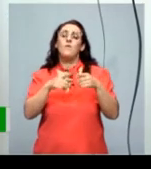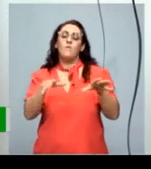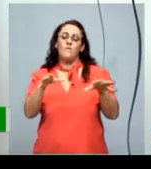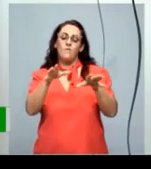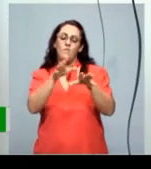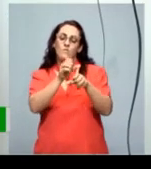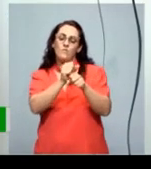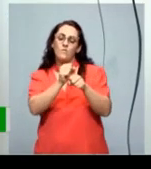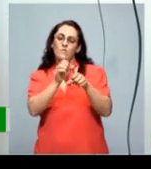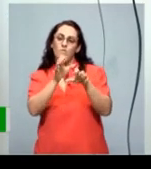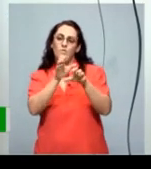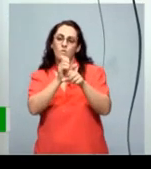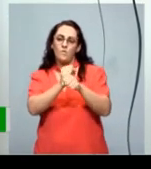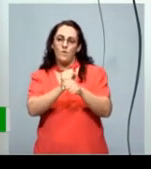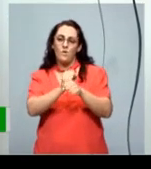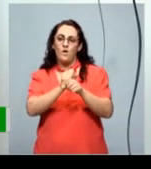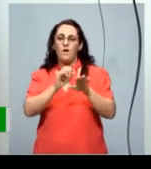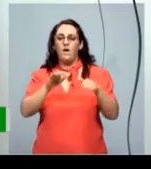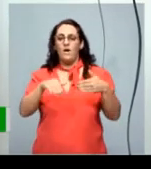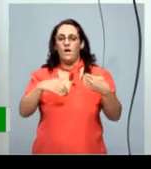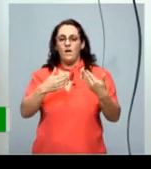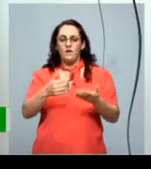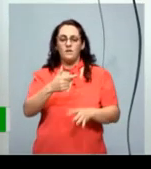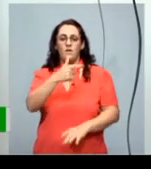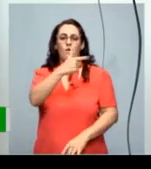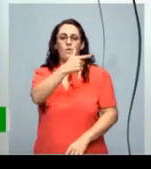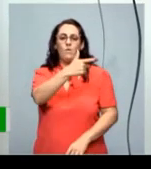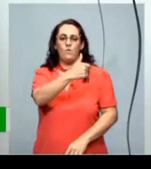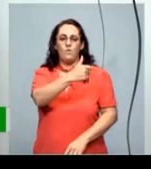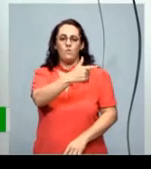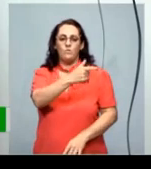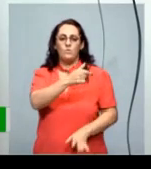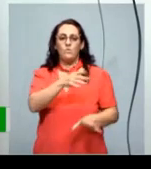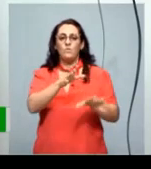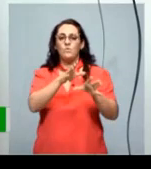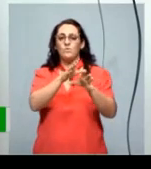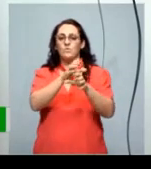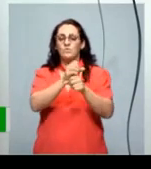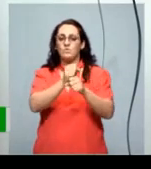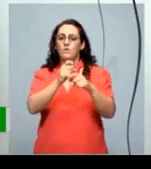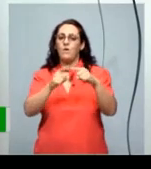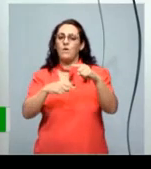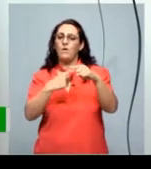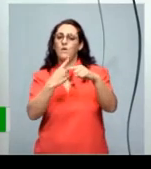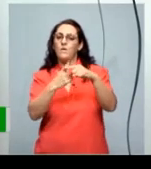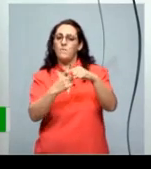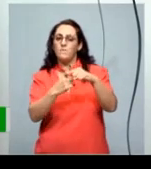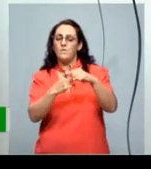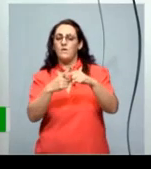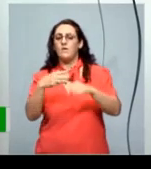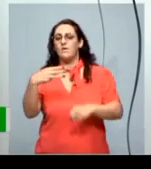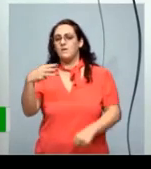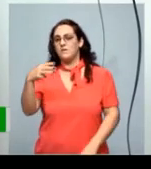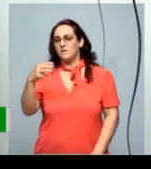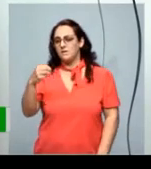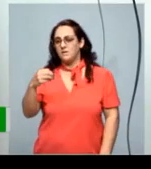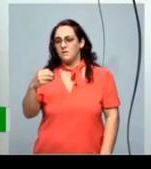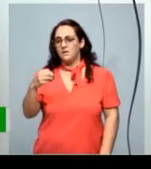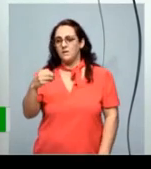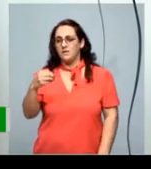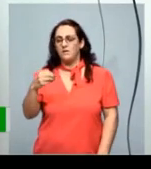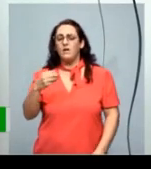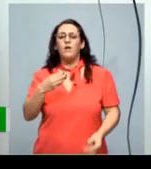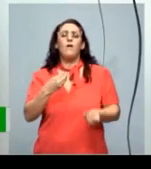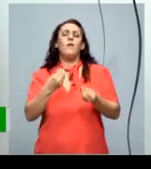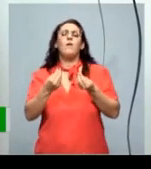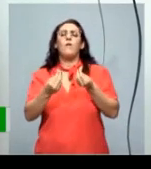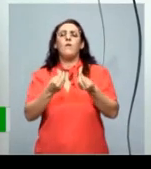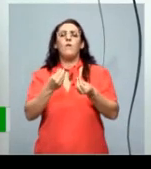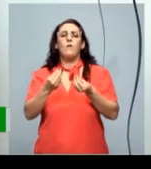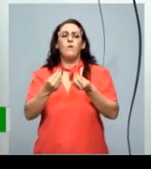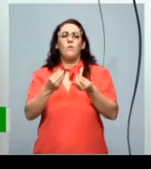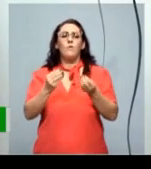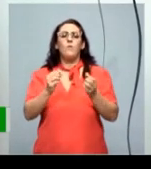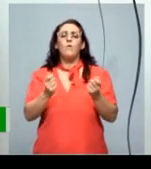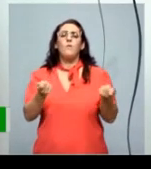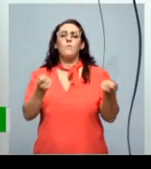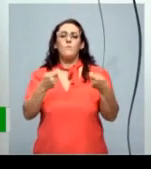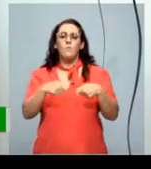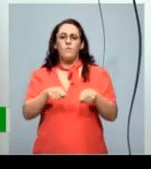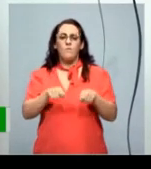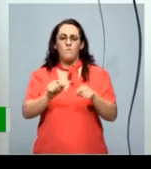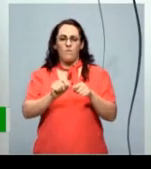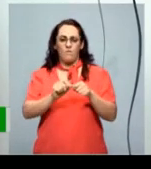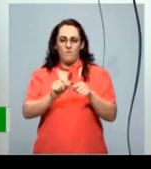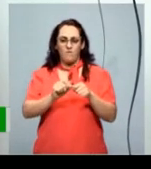soma. Então, vai ficar 12 mais 30. Como que eu posso fazer essa soma? Eu